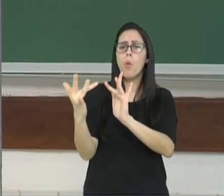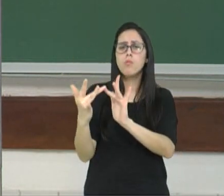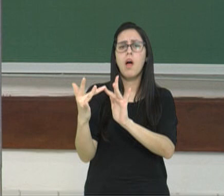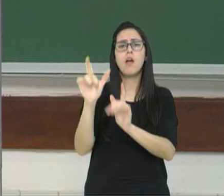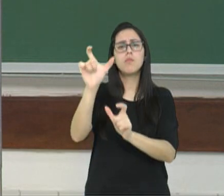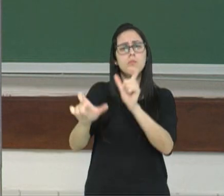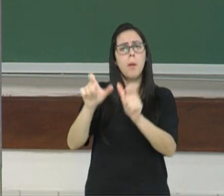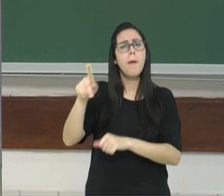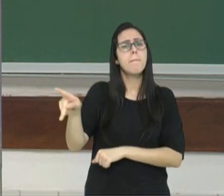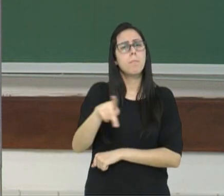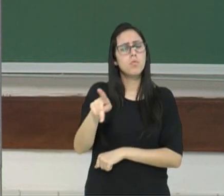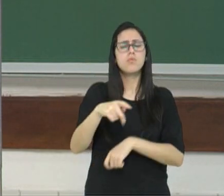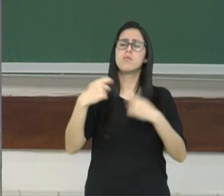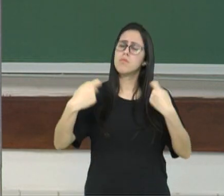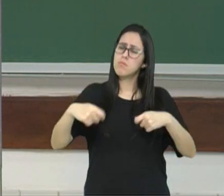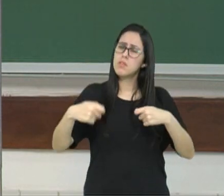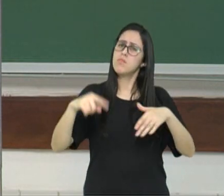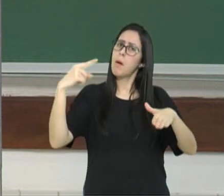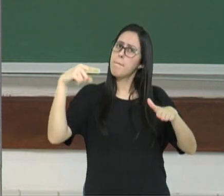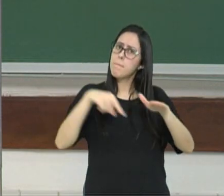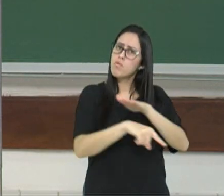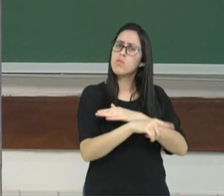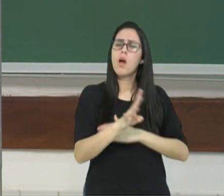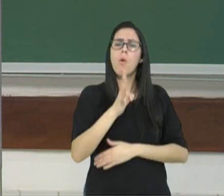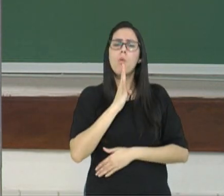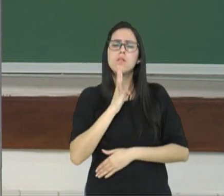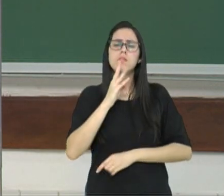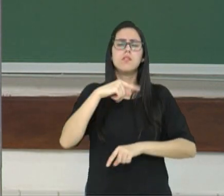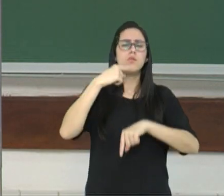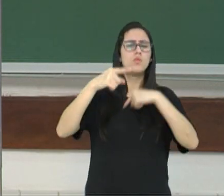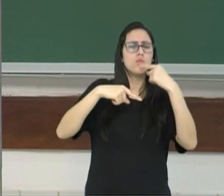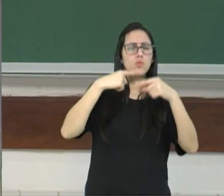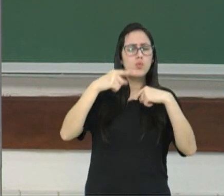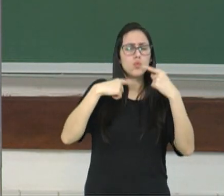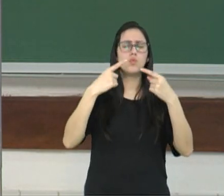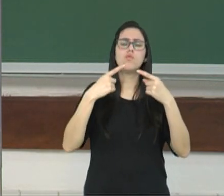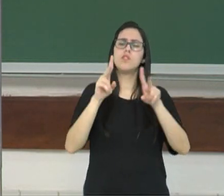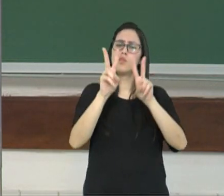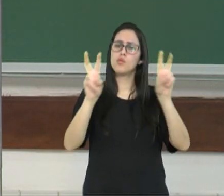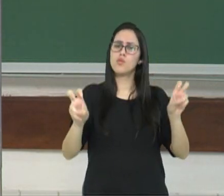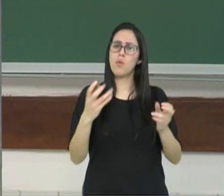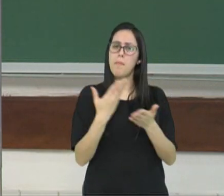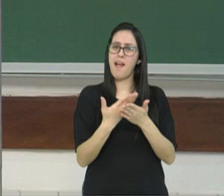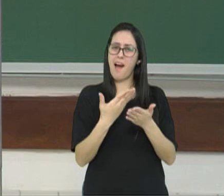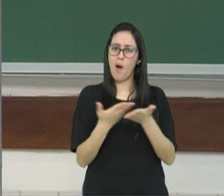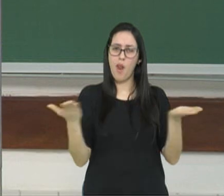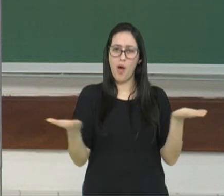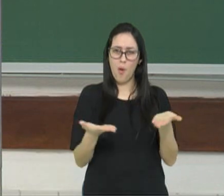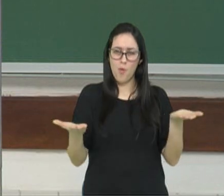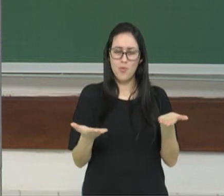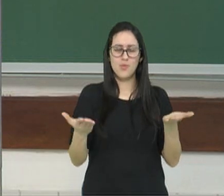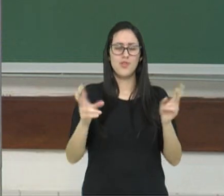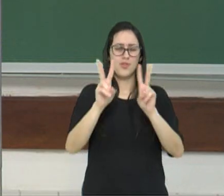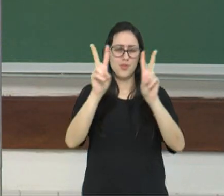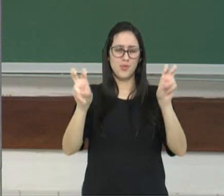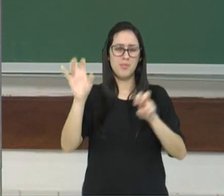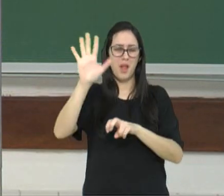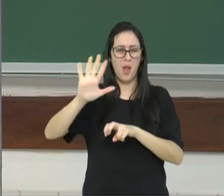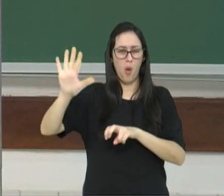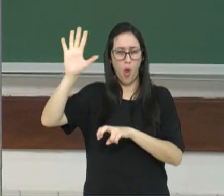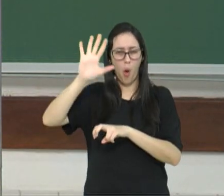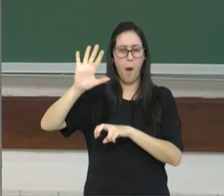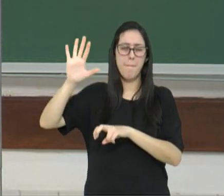vocês, que poderá aprofundar e tirar dúvidas de vocês nessa nossa aula de hoje sobre imigração dos europeus. E